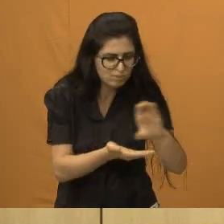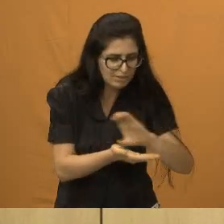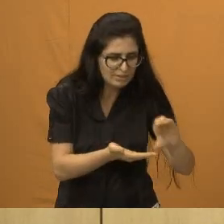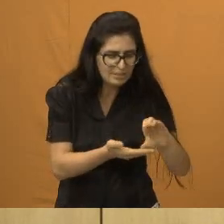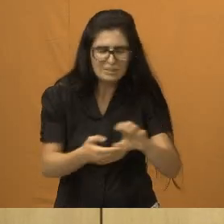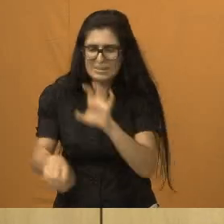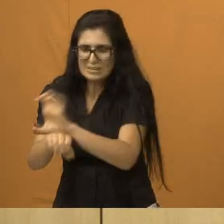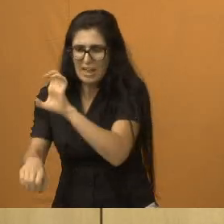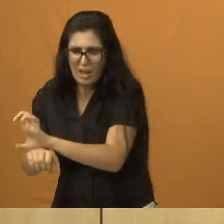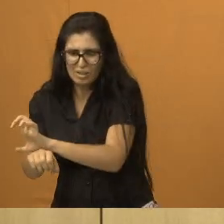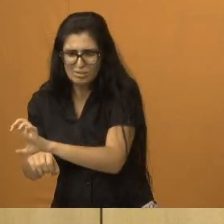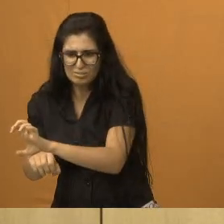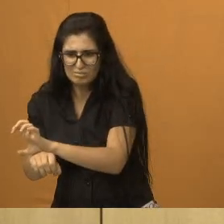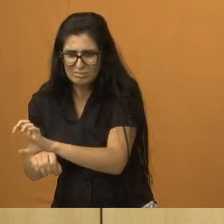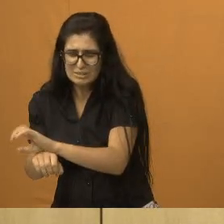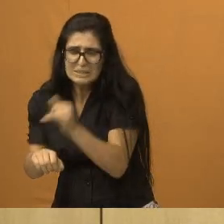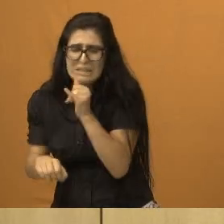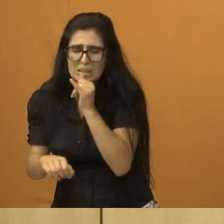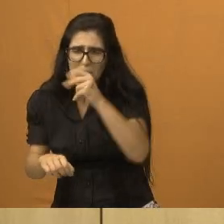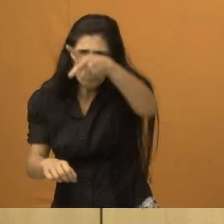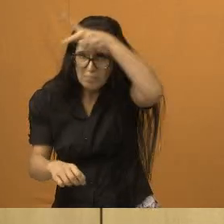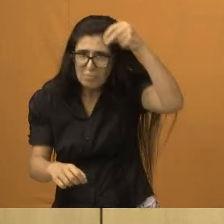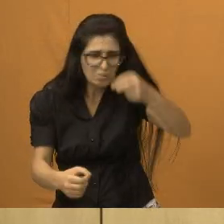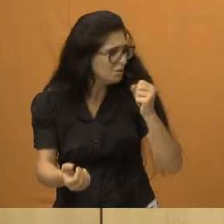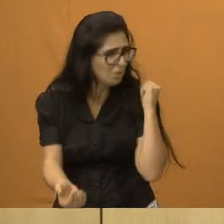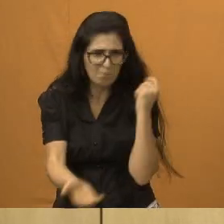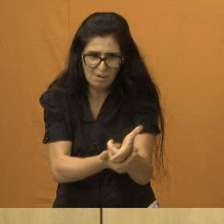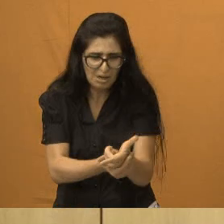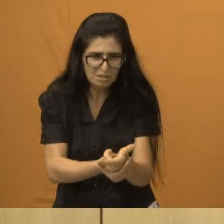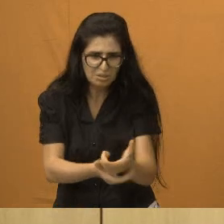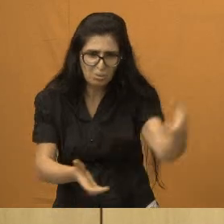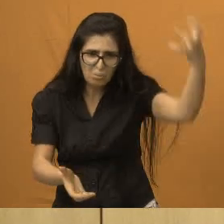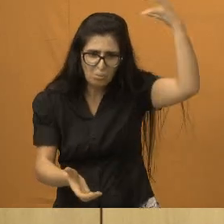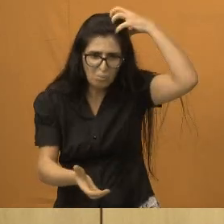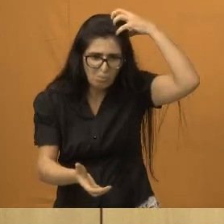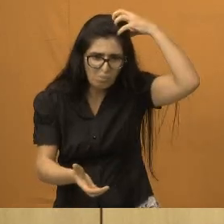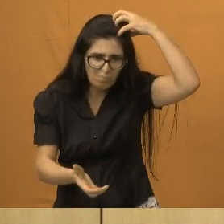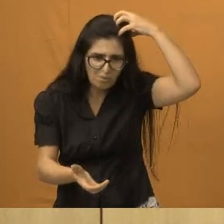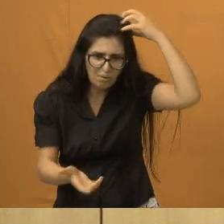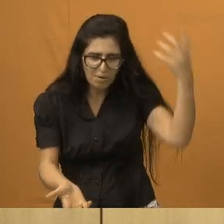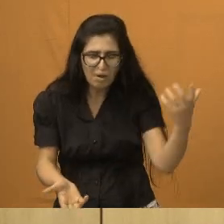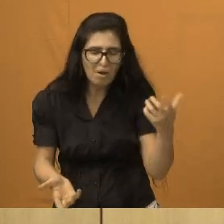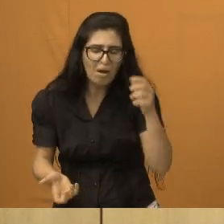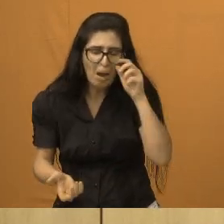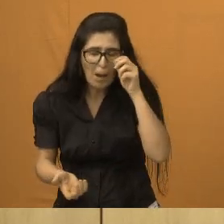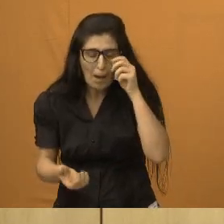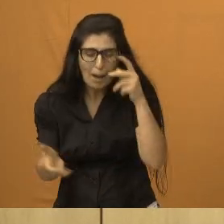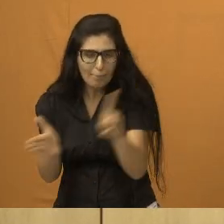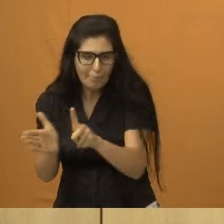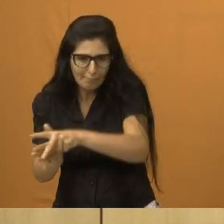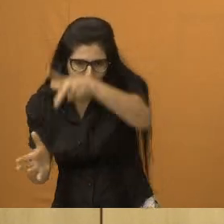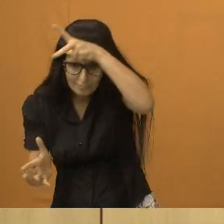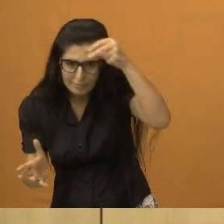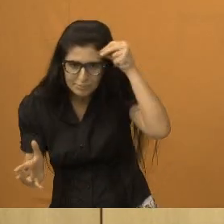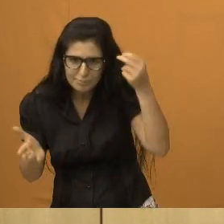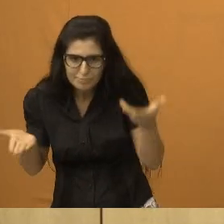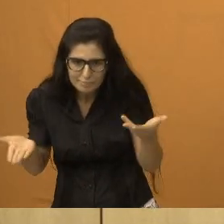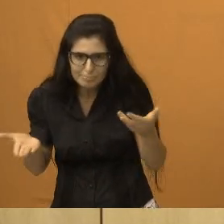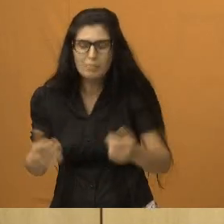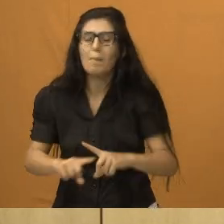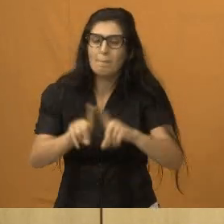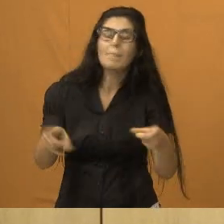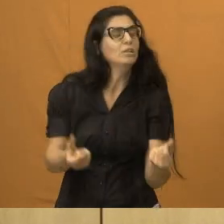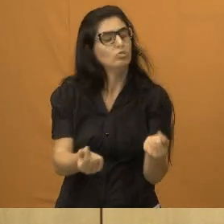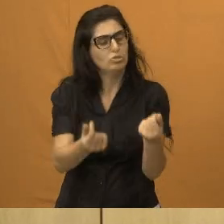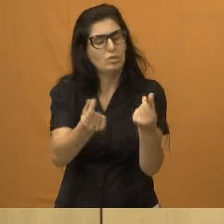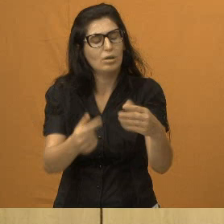é punida. Então, a prefeitura está fazendo papel, tirando dinheiro, que é para cumprir, com o dinheiro do